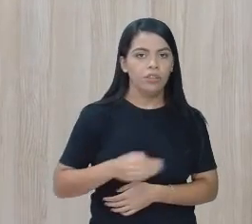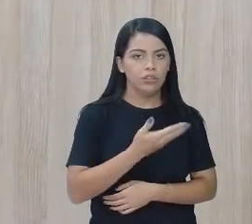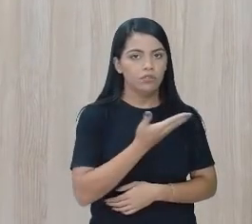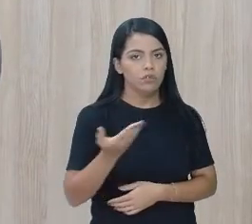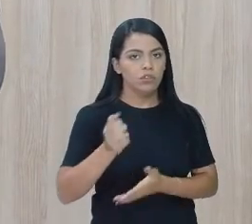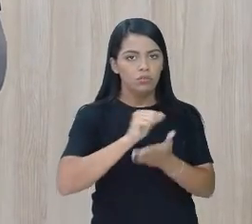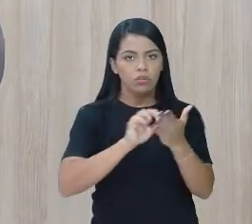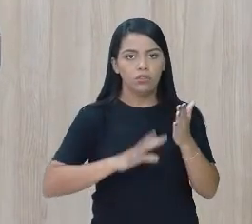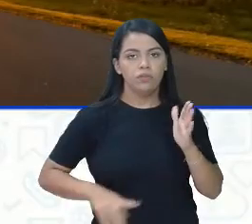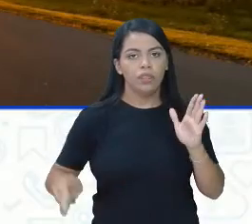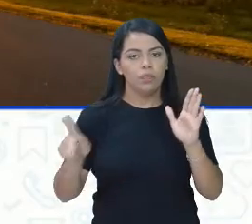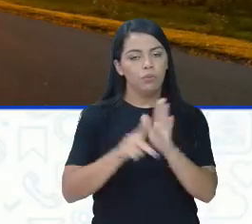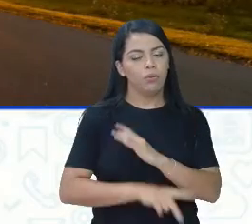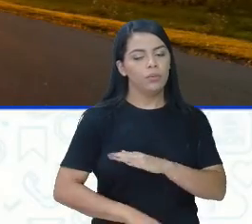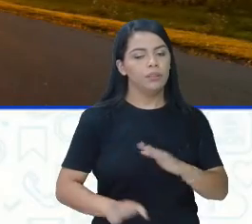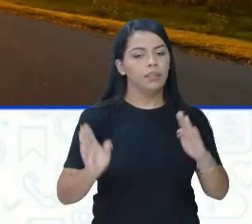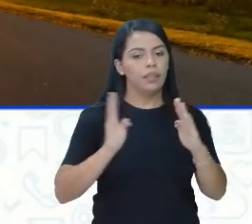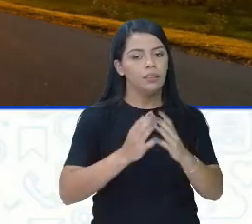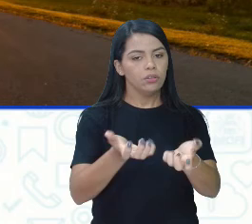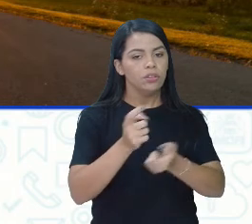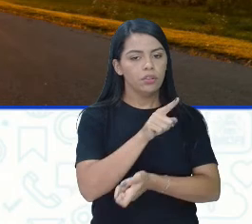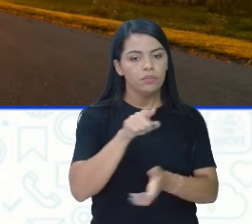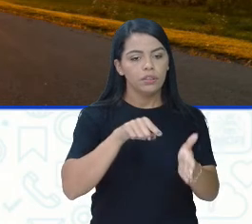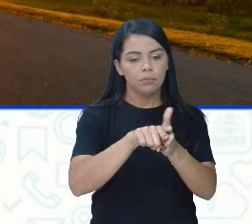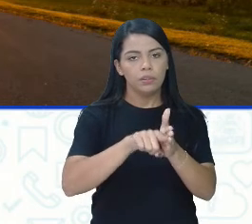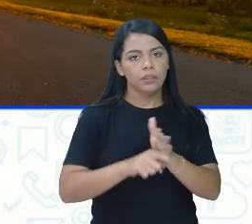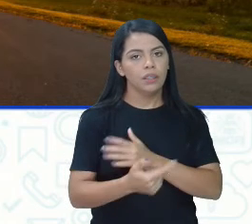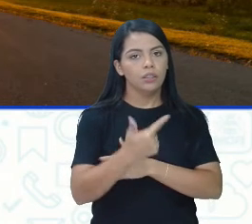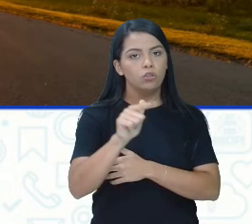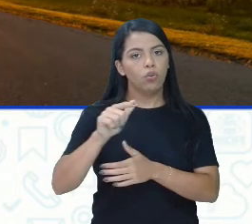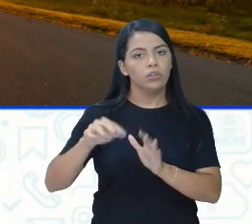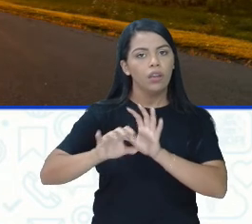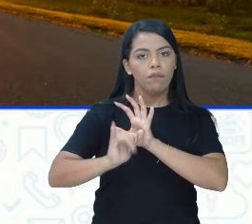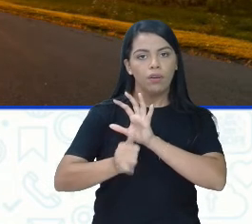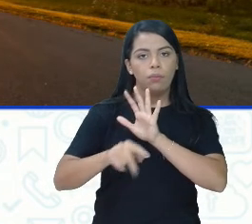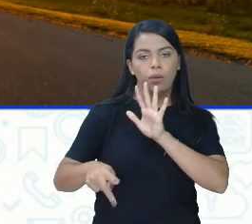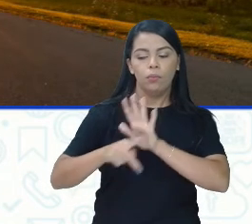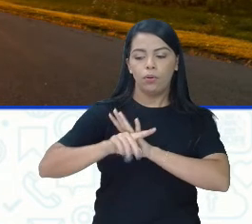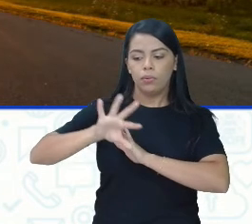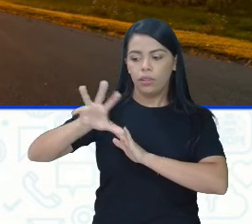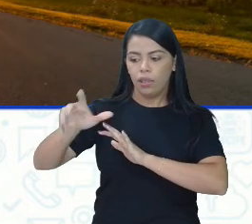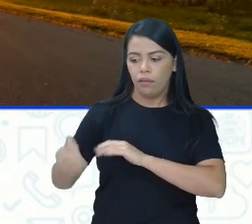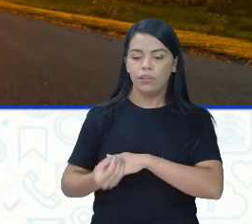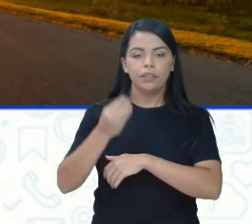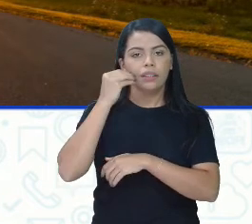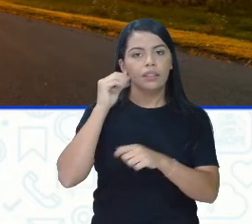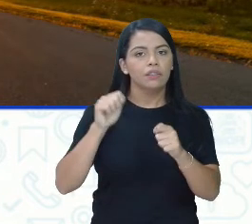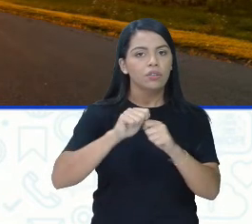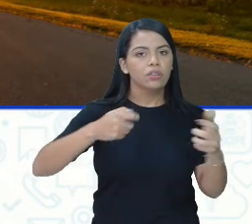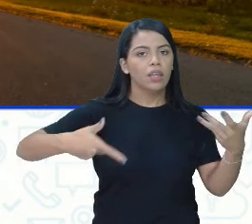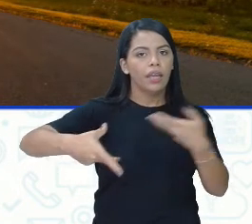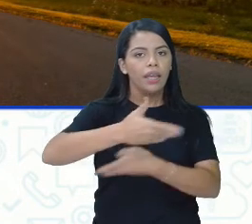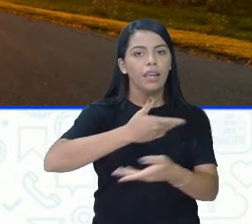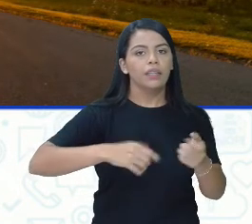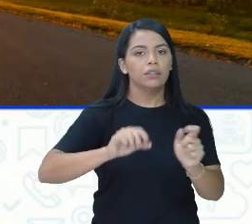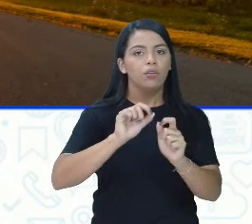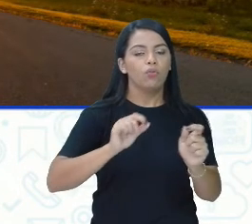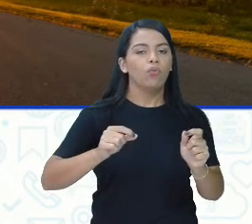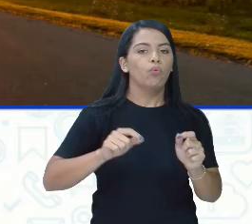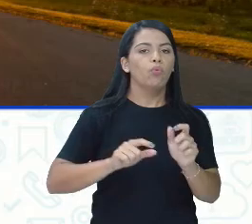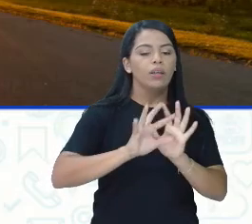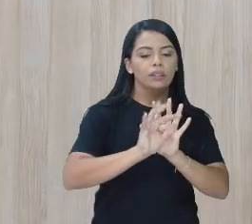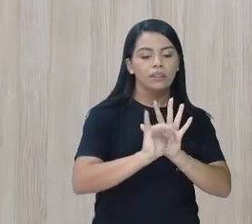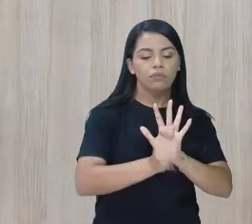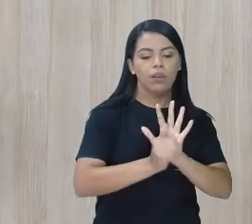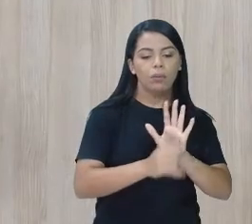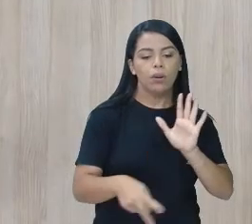de casa, eu queria que vocês pesquisassem outras fábulas africanas e tentassem estabelecer alguma relação com as fábulas brasileiras,